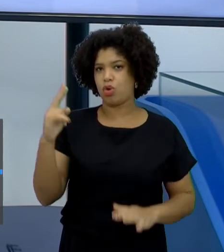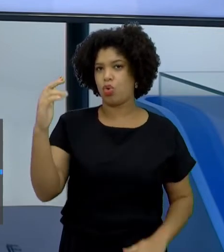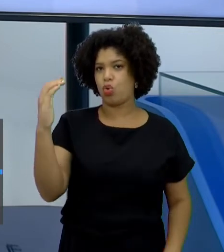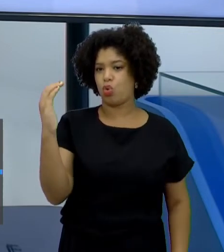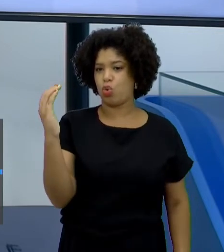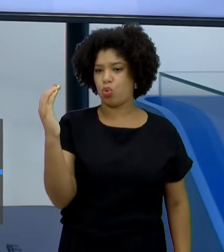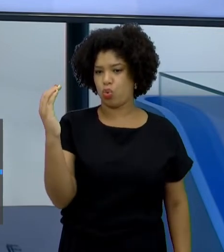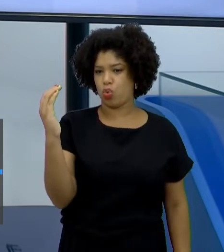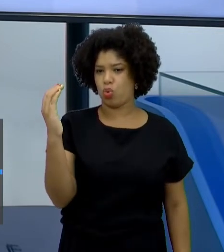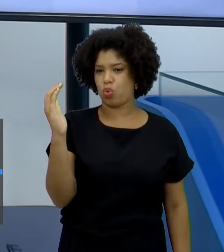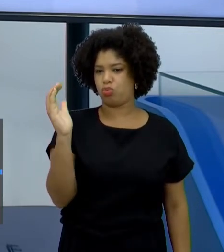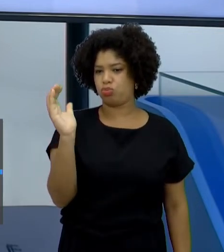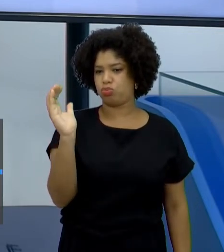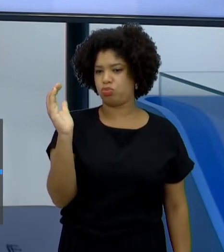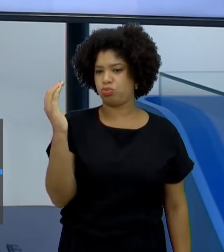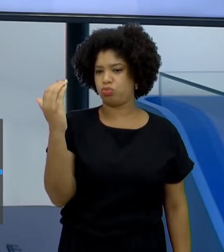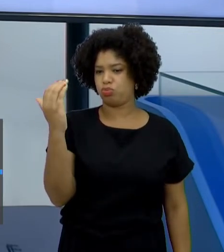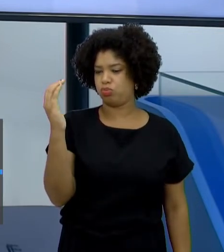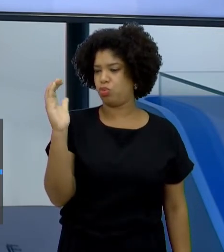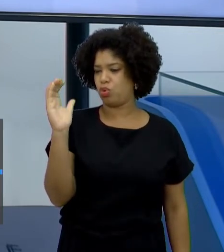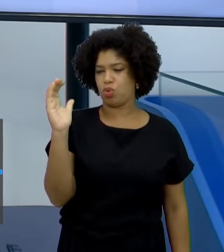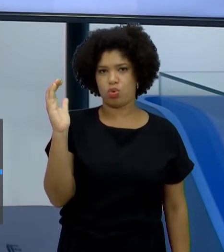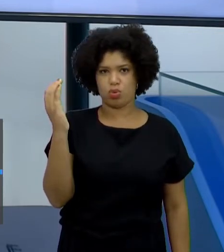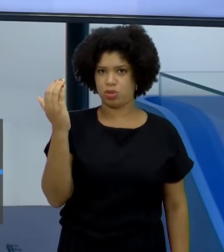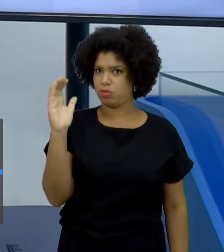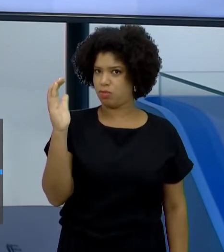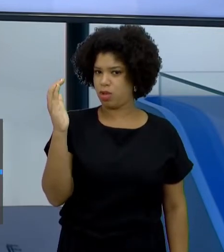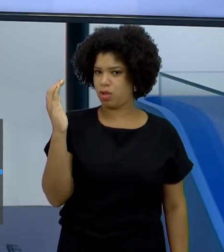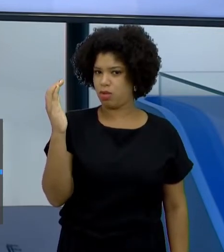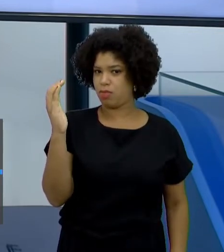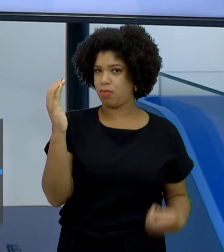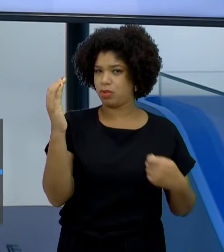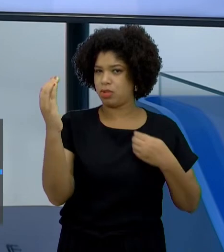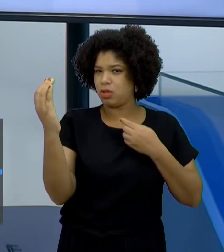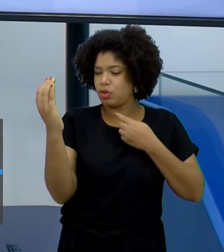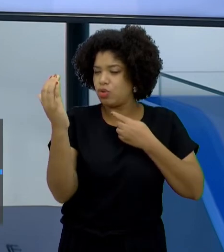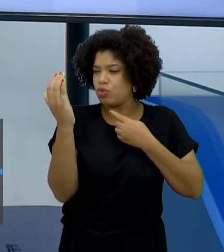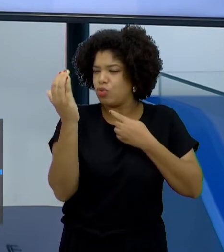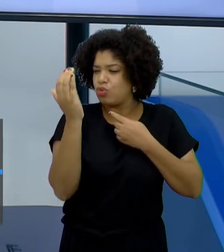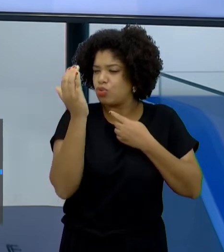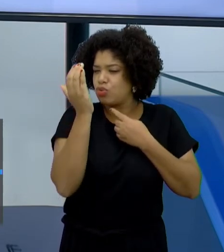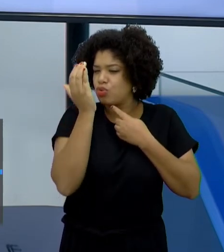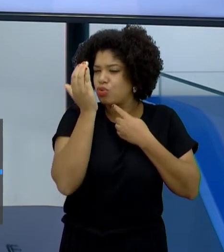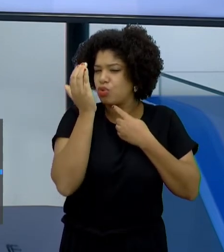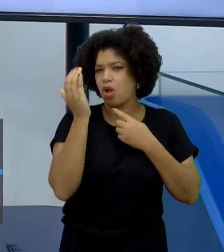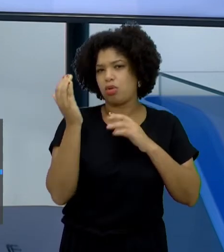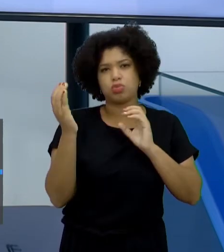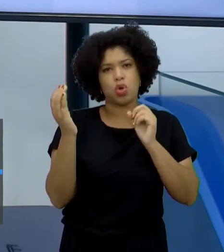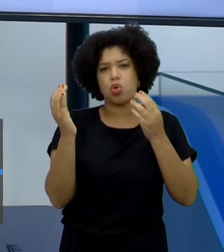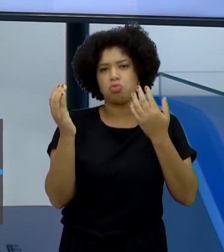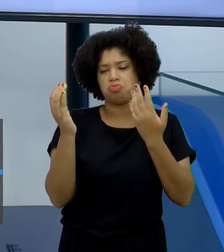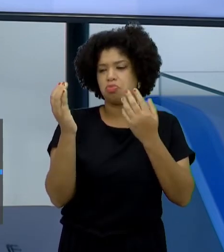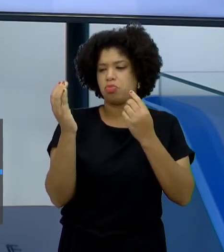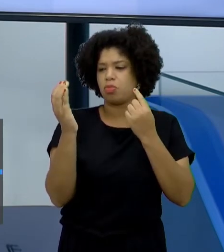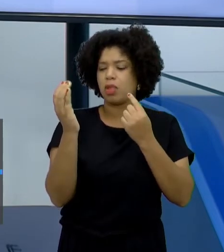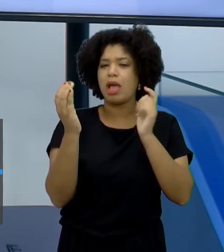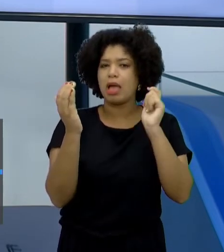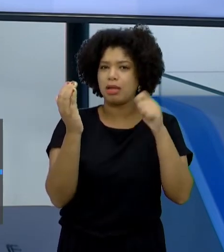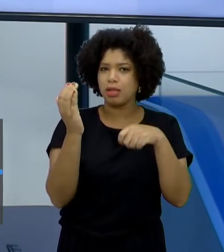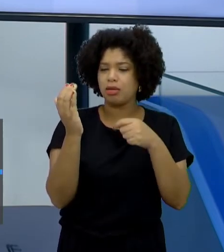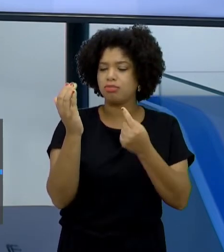mas colocar o objeto muito perto do espelho. Aí você vai ter a imagem lá formada